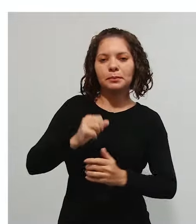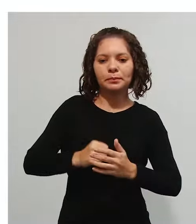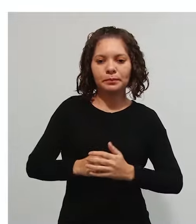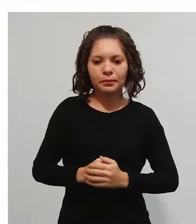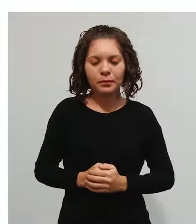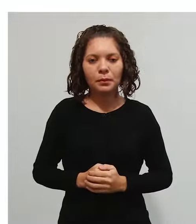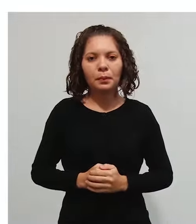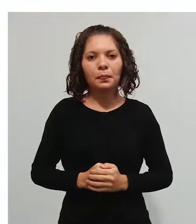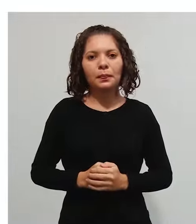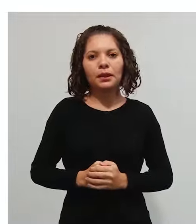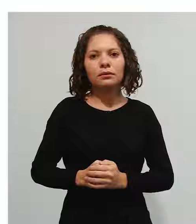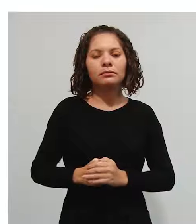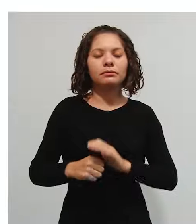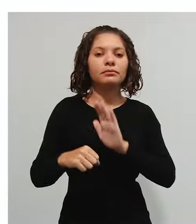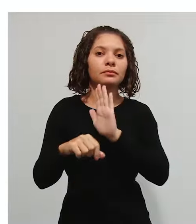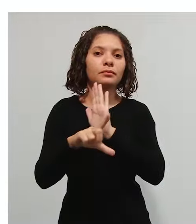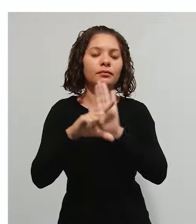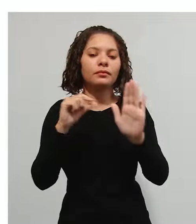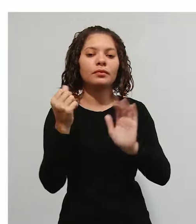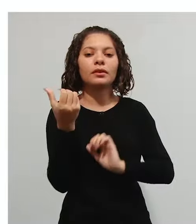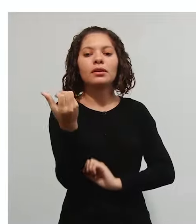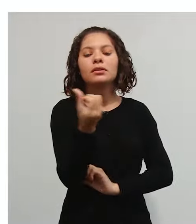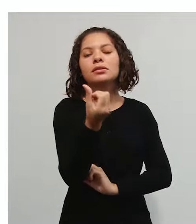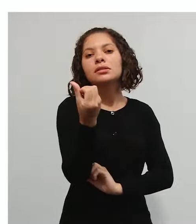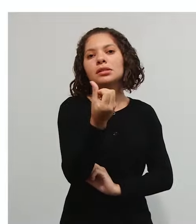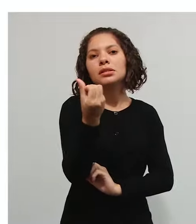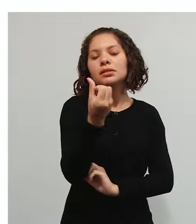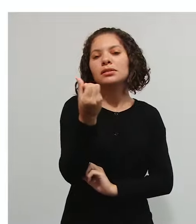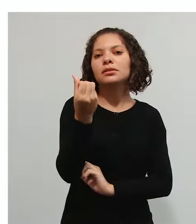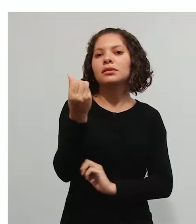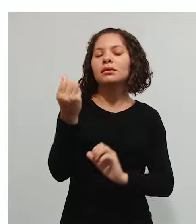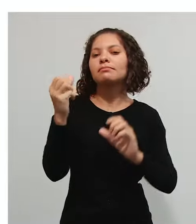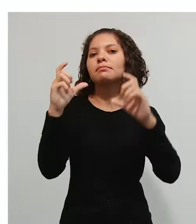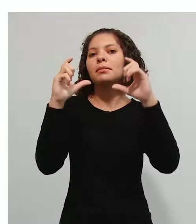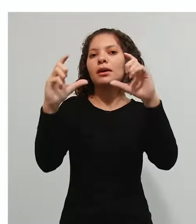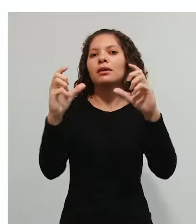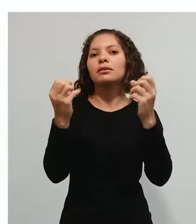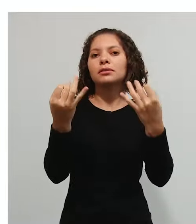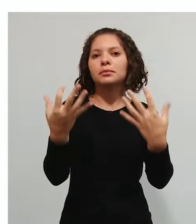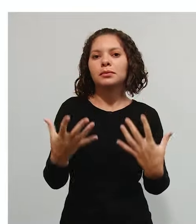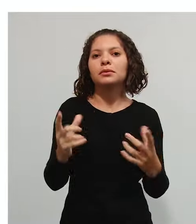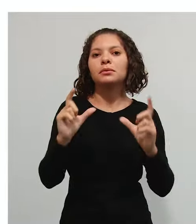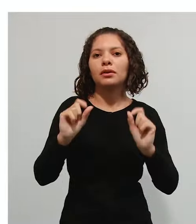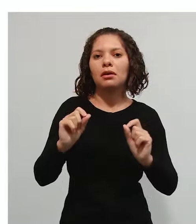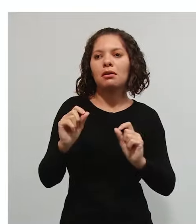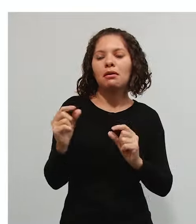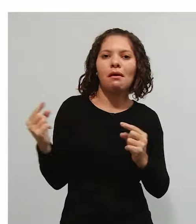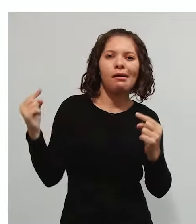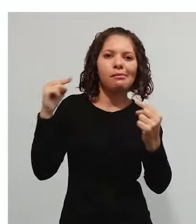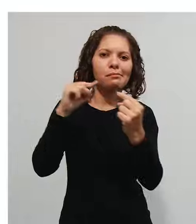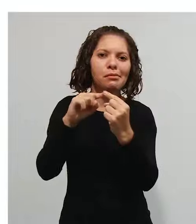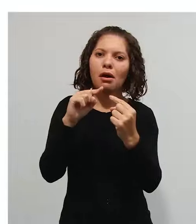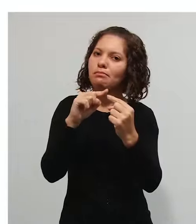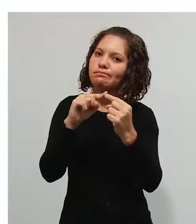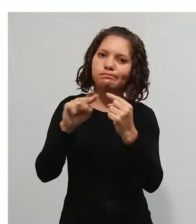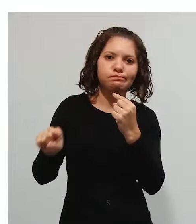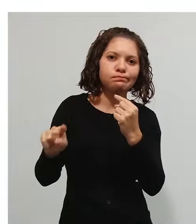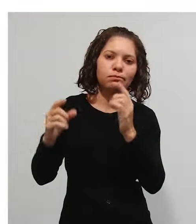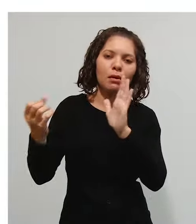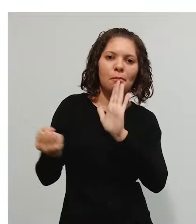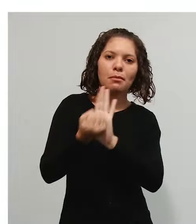né em relação à imunidade recíproca do parágrafo anterior não se aplica ao patrimônio a renda aos serviços relacionados